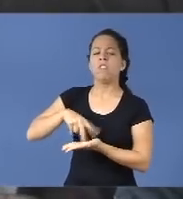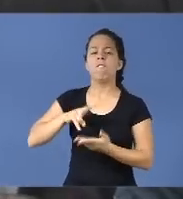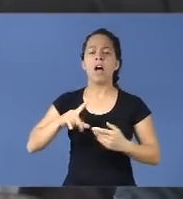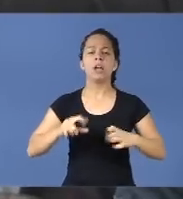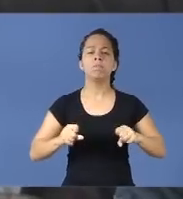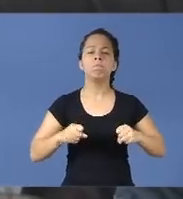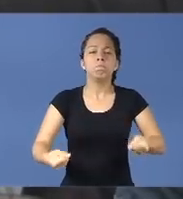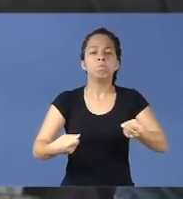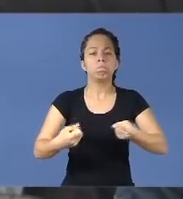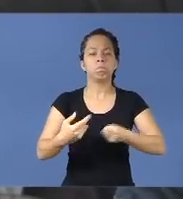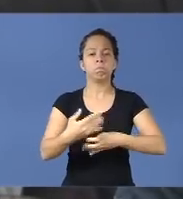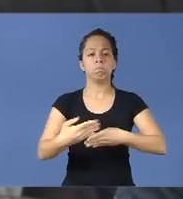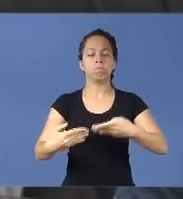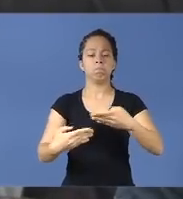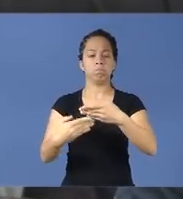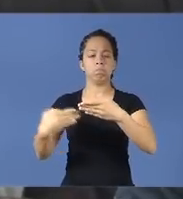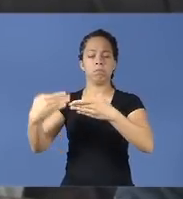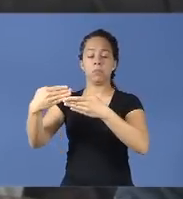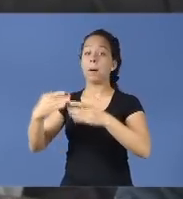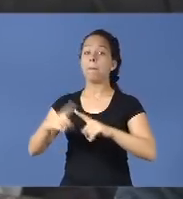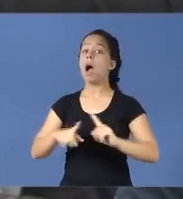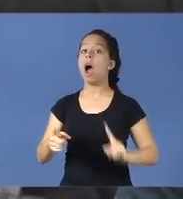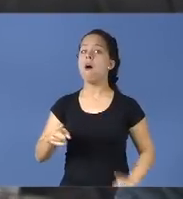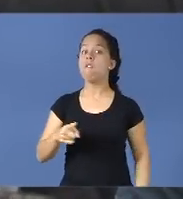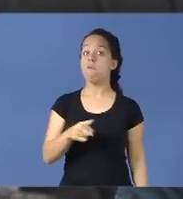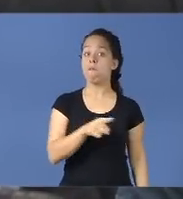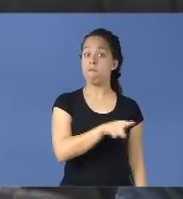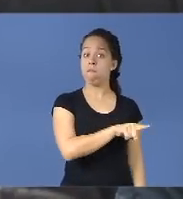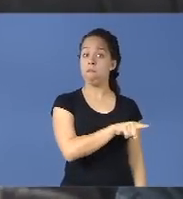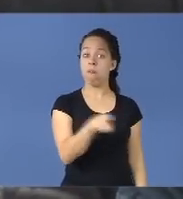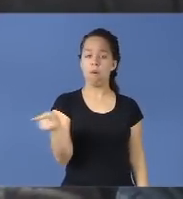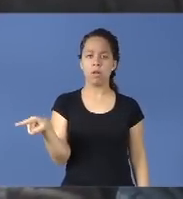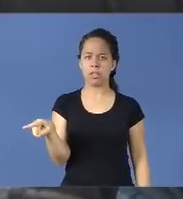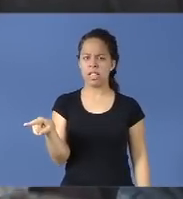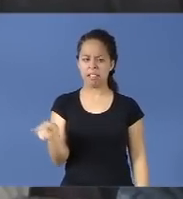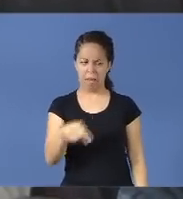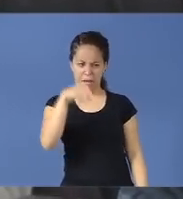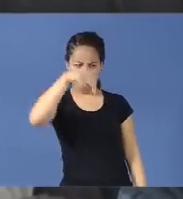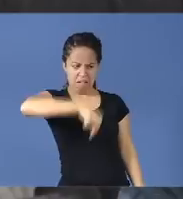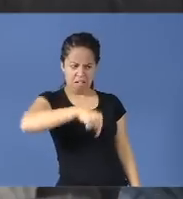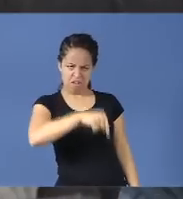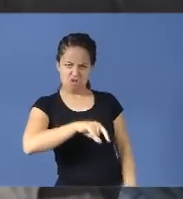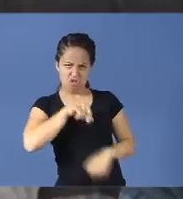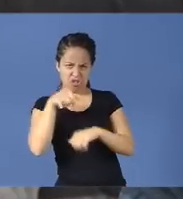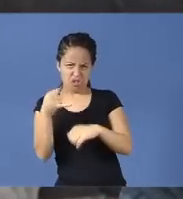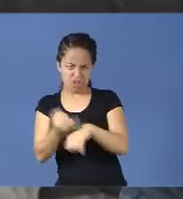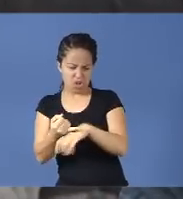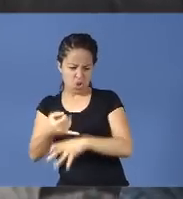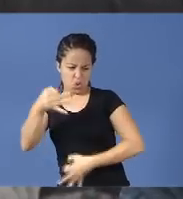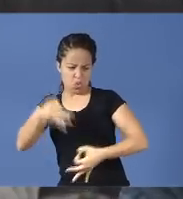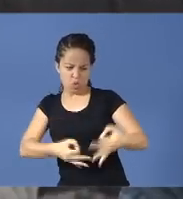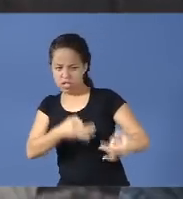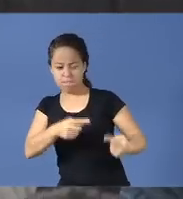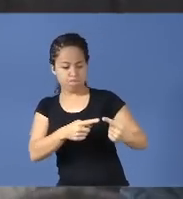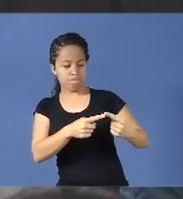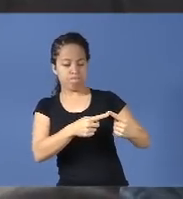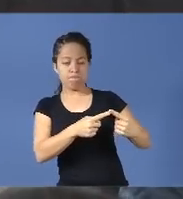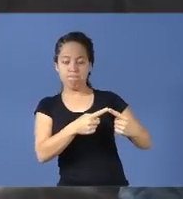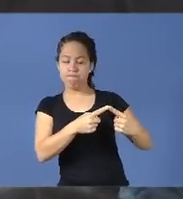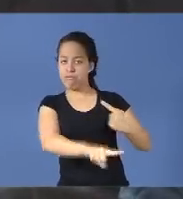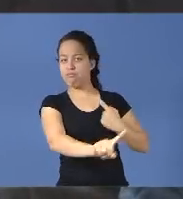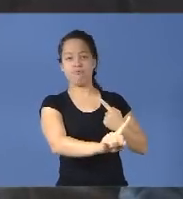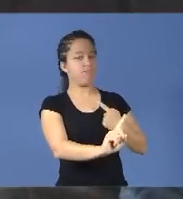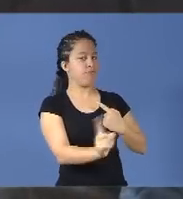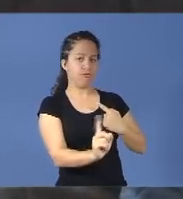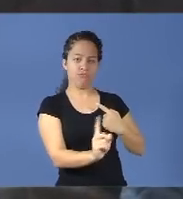edificaremos. Mas vós não tendes parte, nem justiça